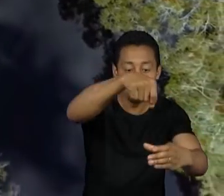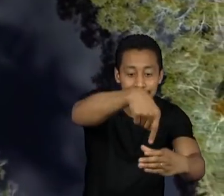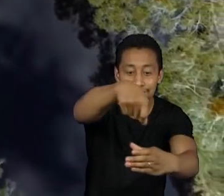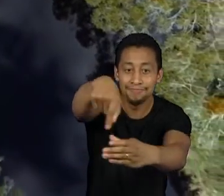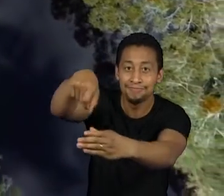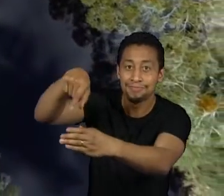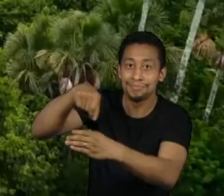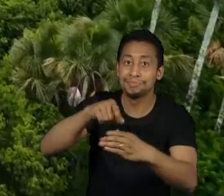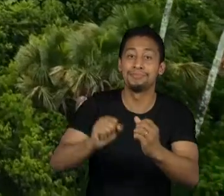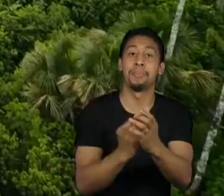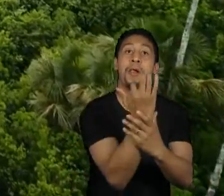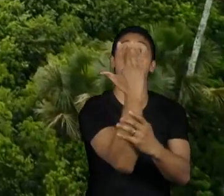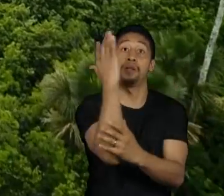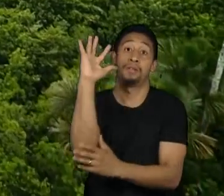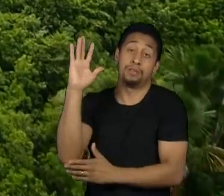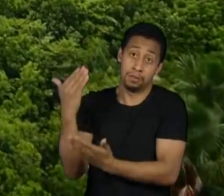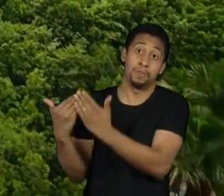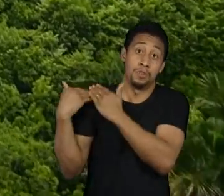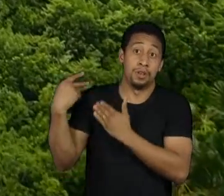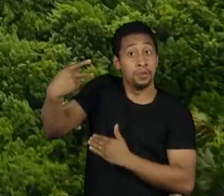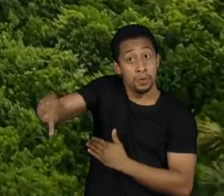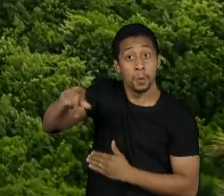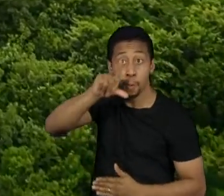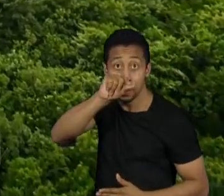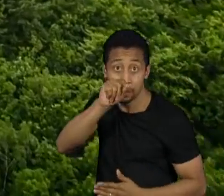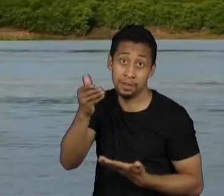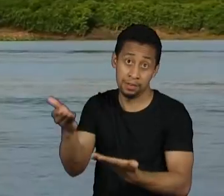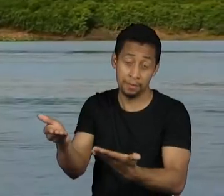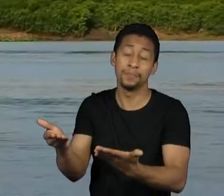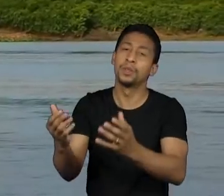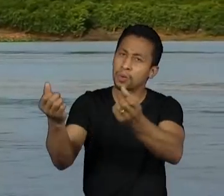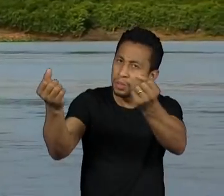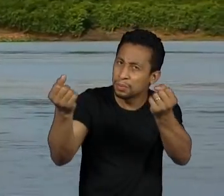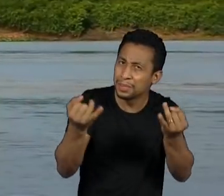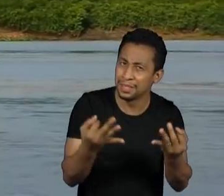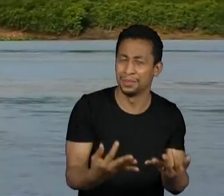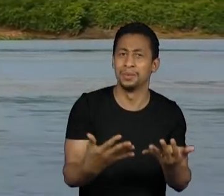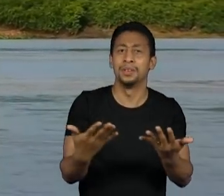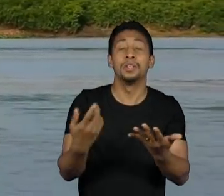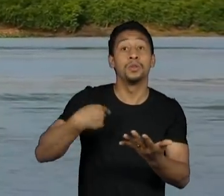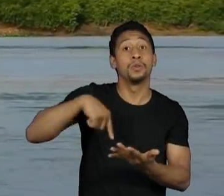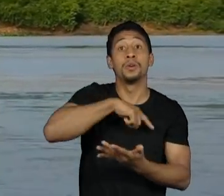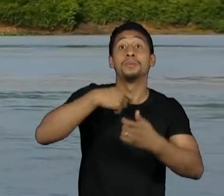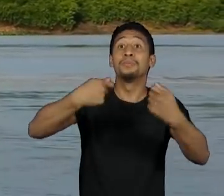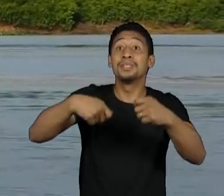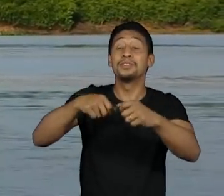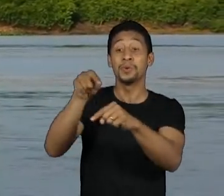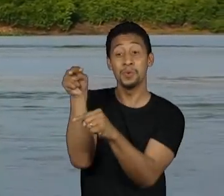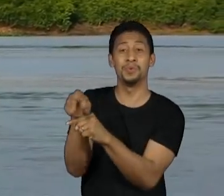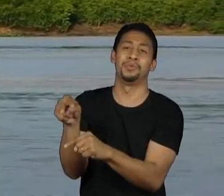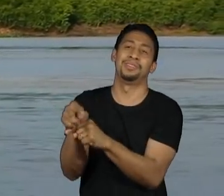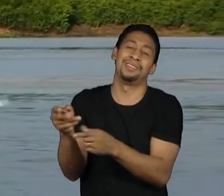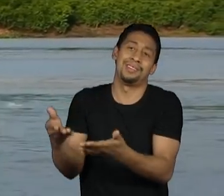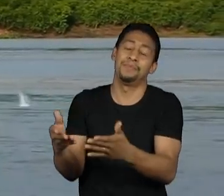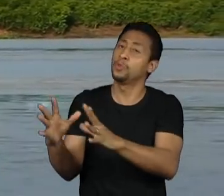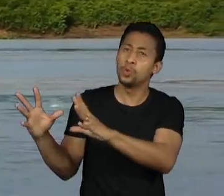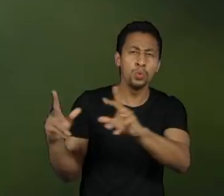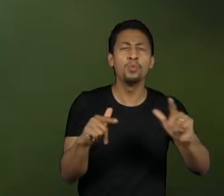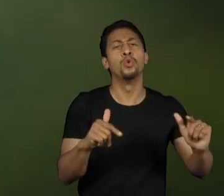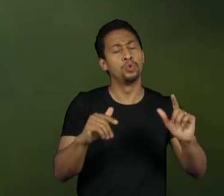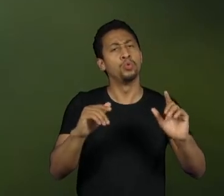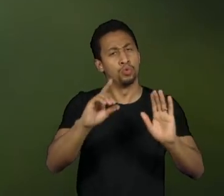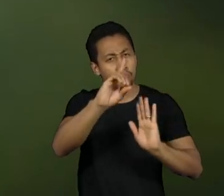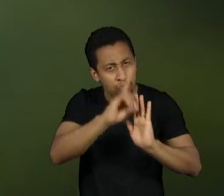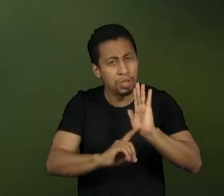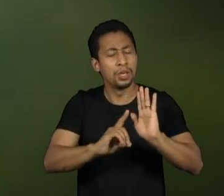funções ecológicas e eu sempre falo que a gente tem que conservar porque todo mundo tem direito à vida, elas